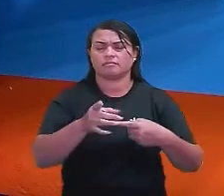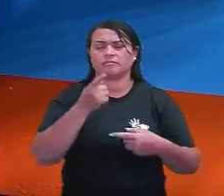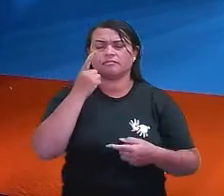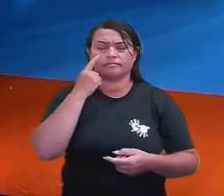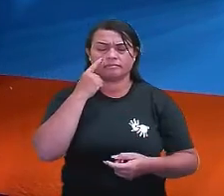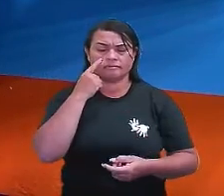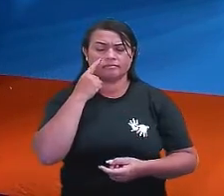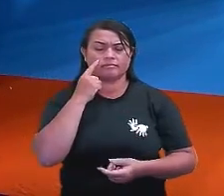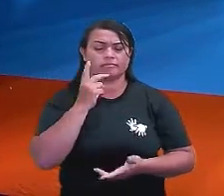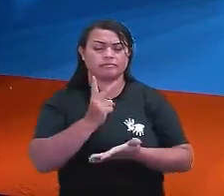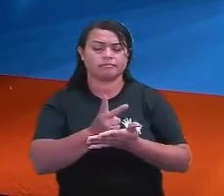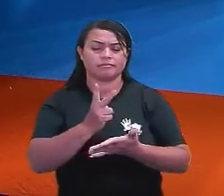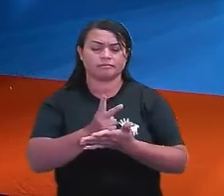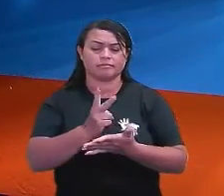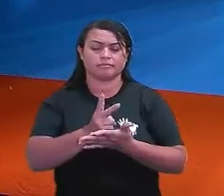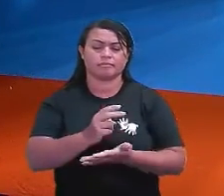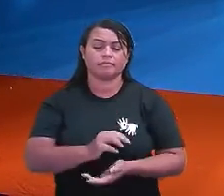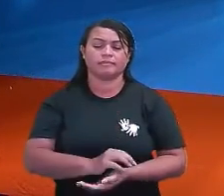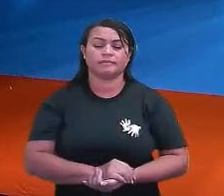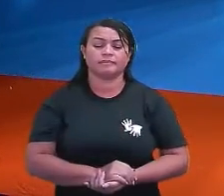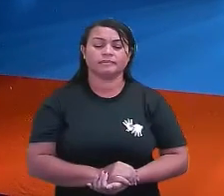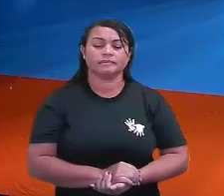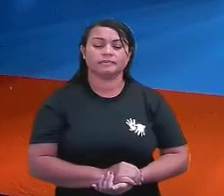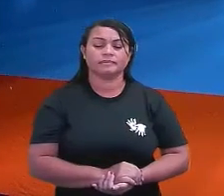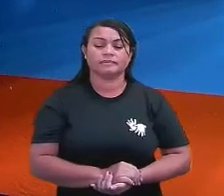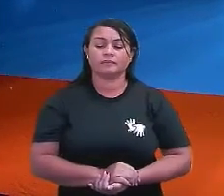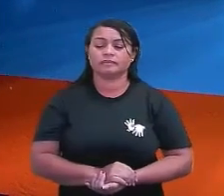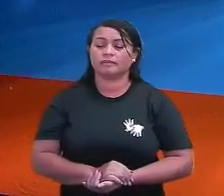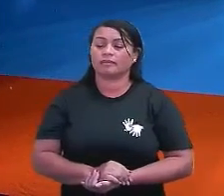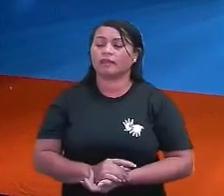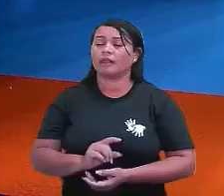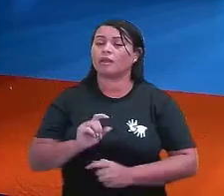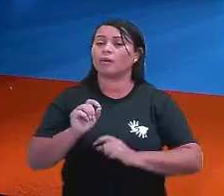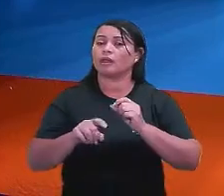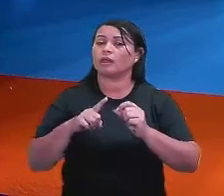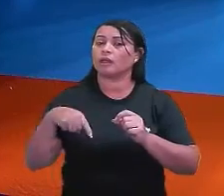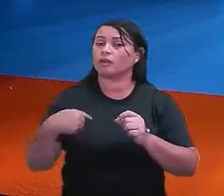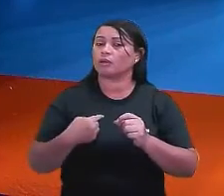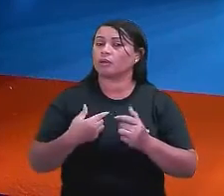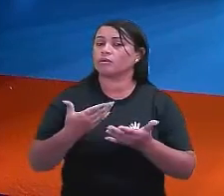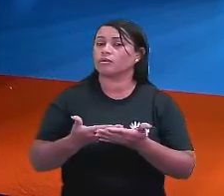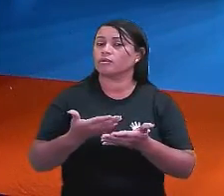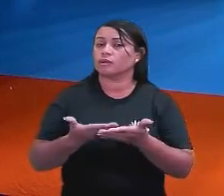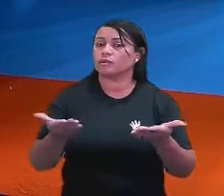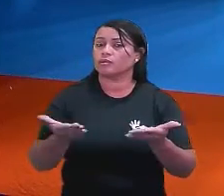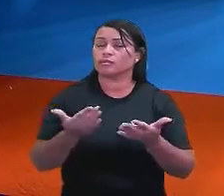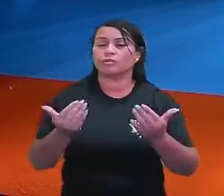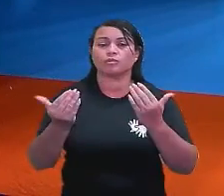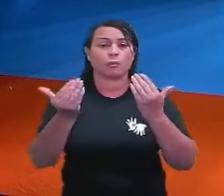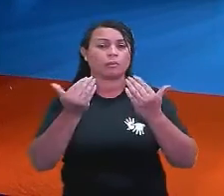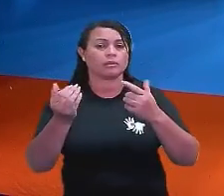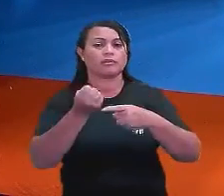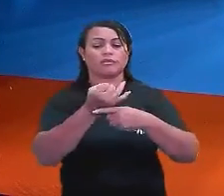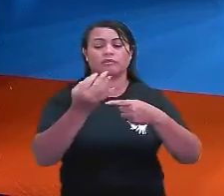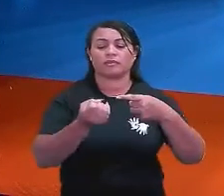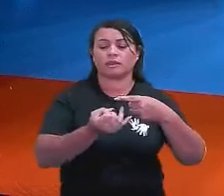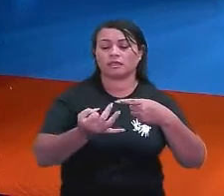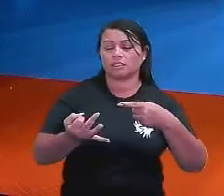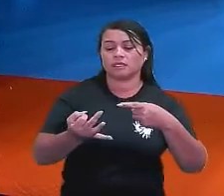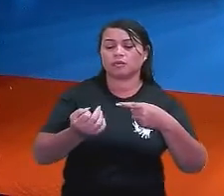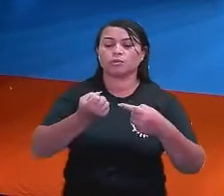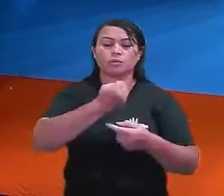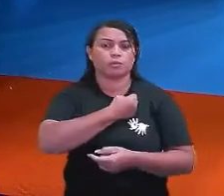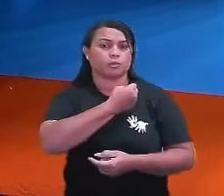aqui, não foi? Dos sétimos. E aí, gente, o que foi que nós estudamos? Nós estudamos comparação de fração, fração